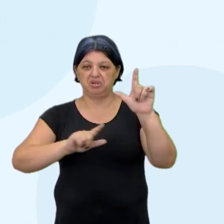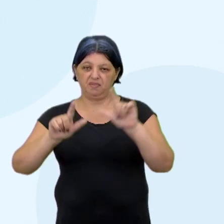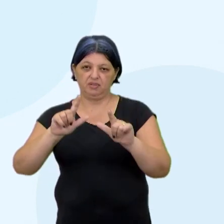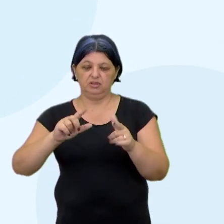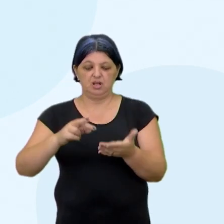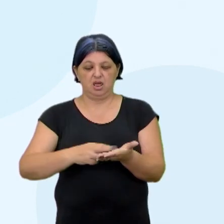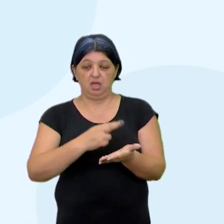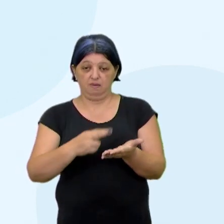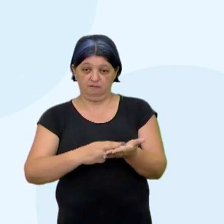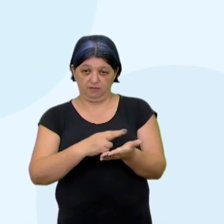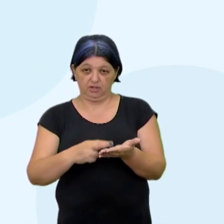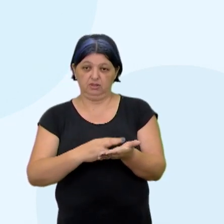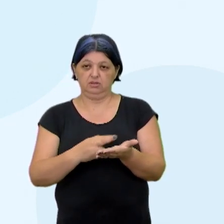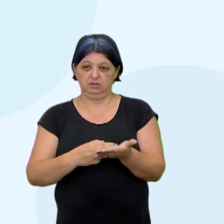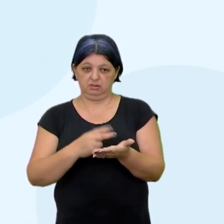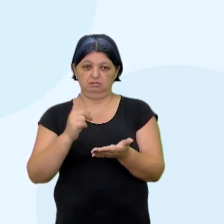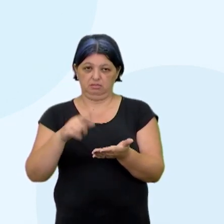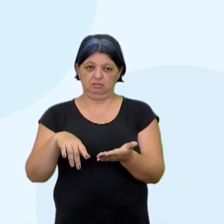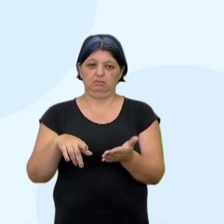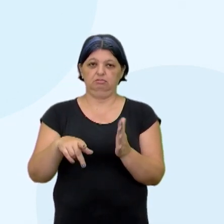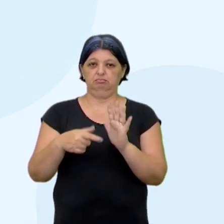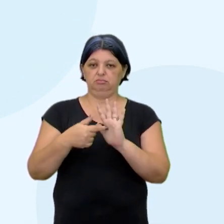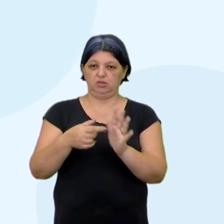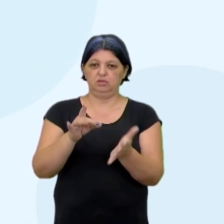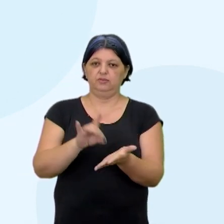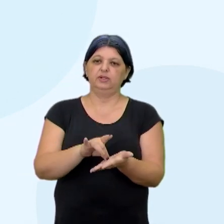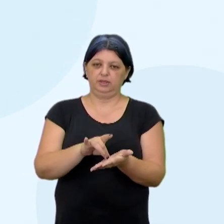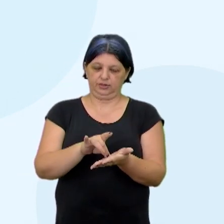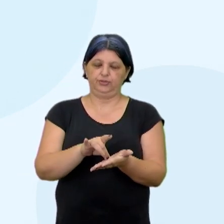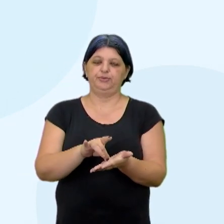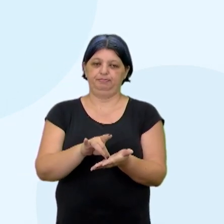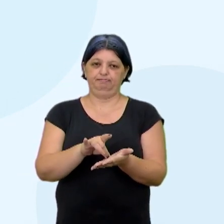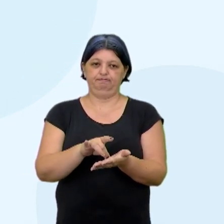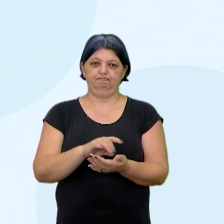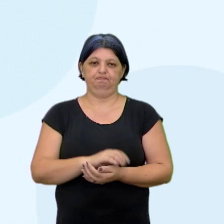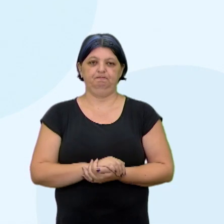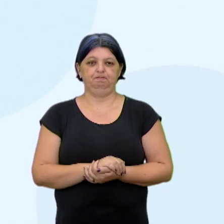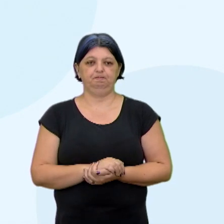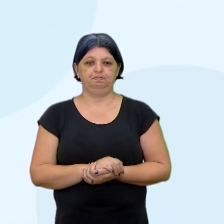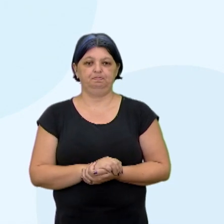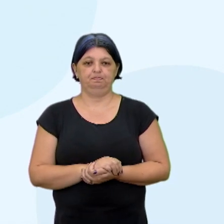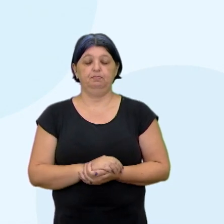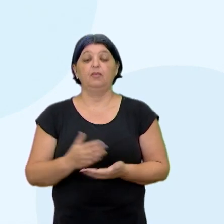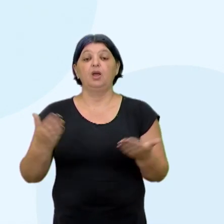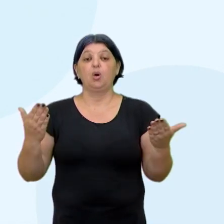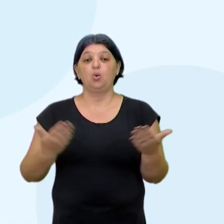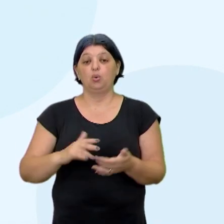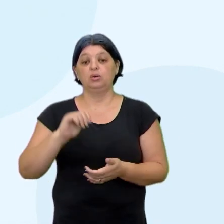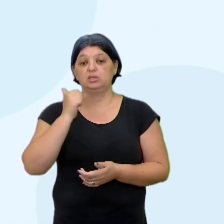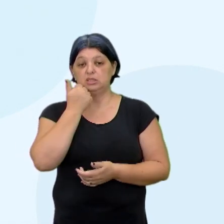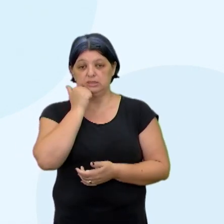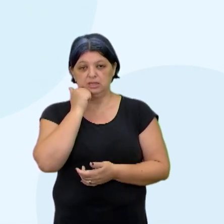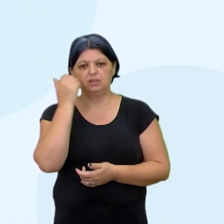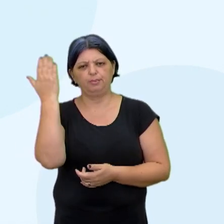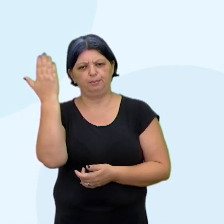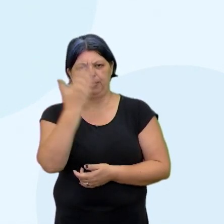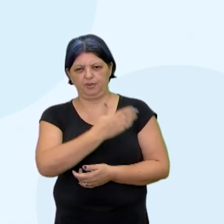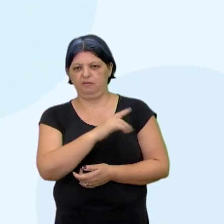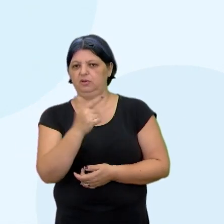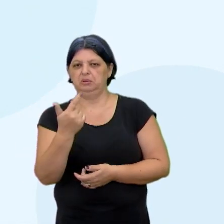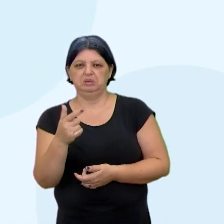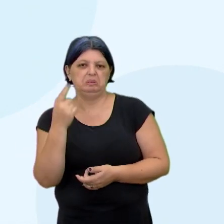revista são as expressões da verdade. São a expressão da verdade, desculpa. Hoje, a ciência já provou que não existe